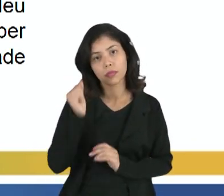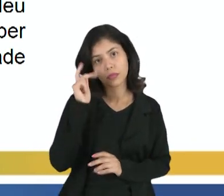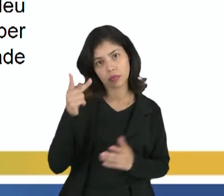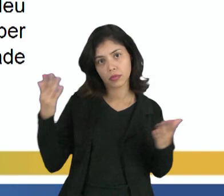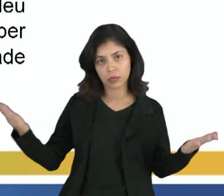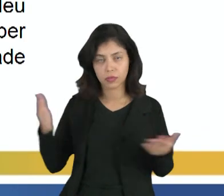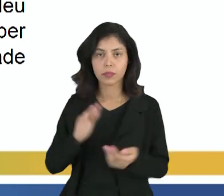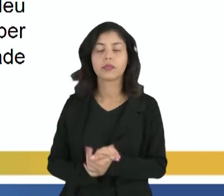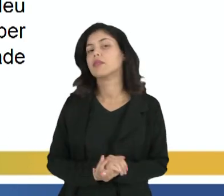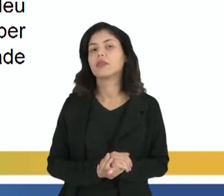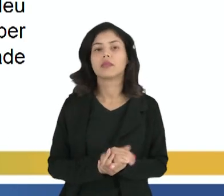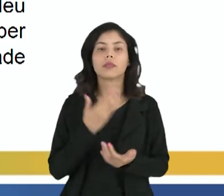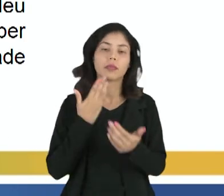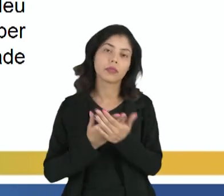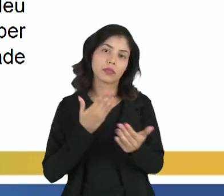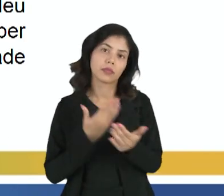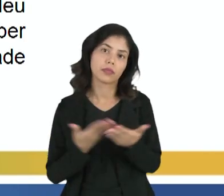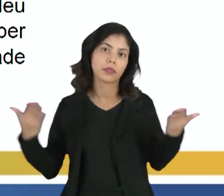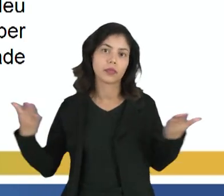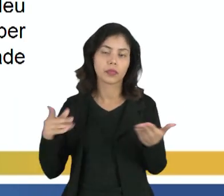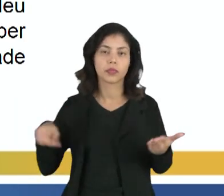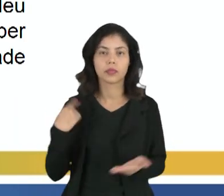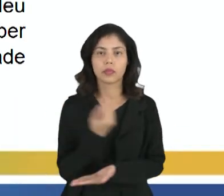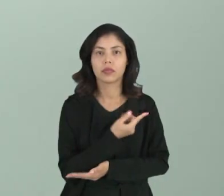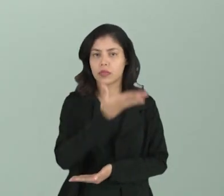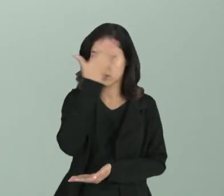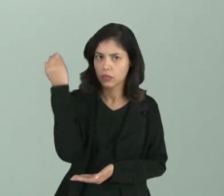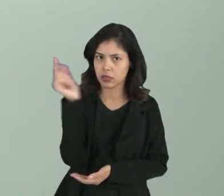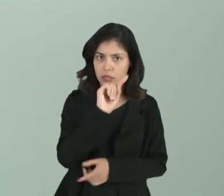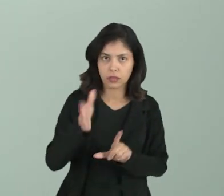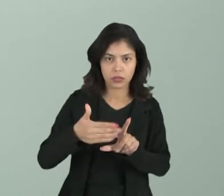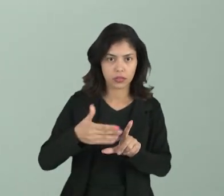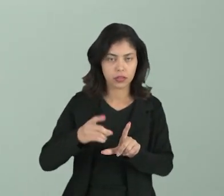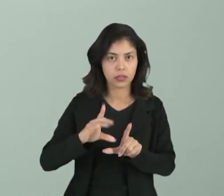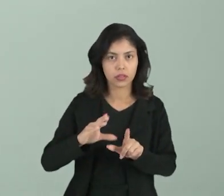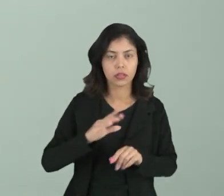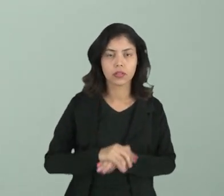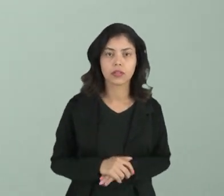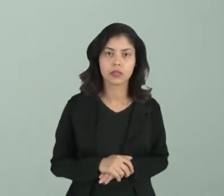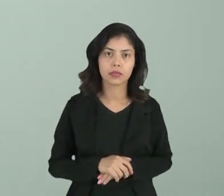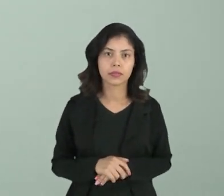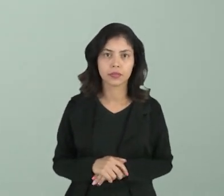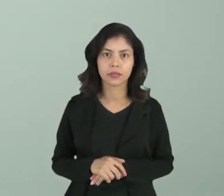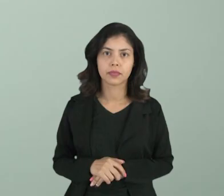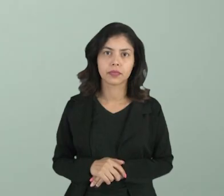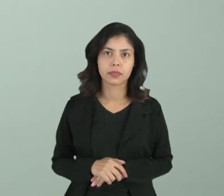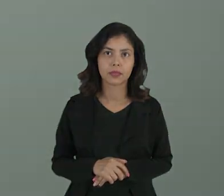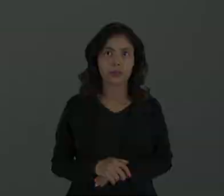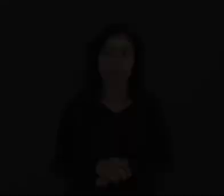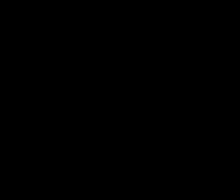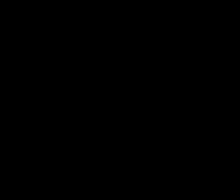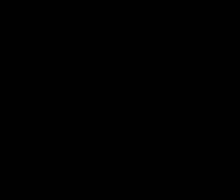Ok? Então, essa foi a nossa aula de hoje. Não esqueçam de acessar a plataforma Eduque.